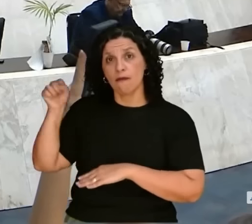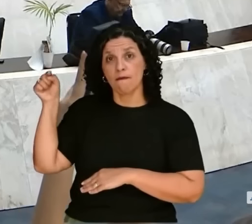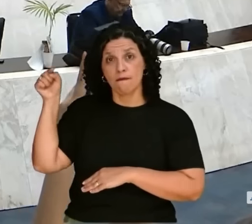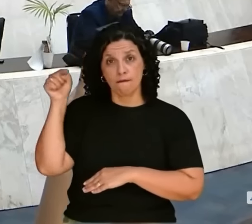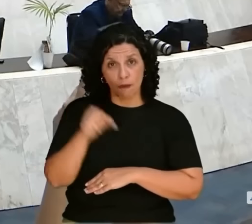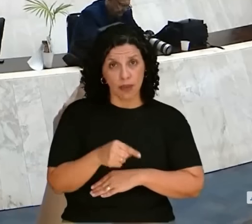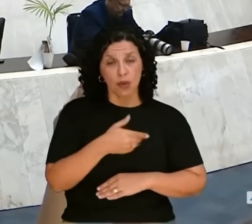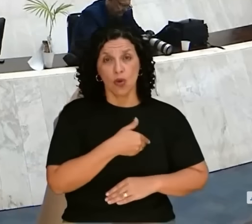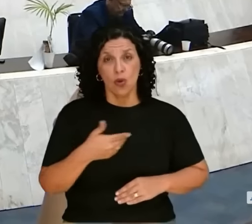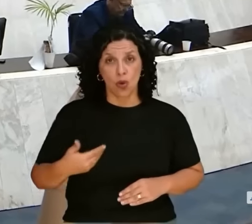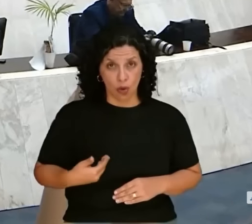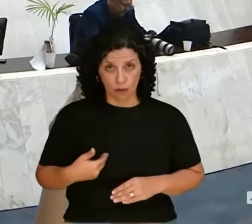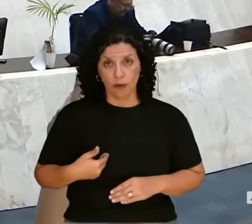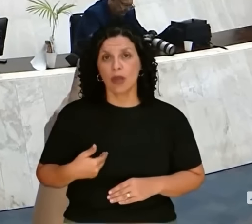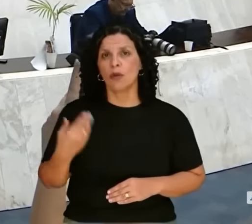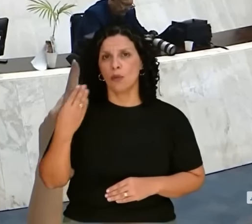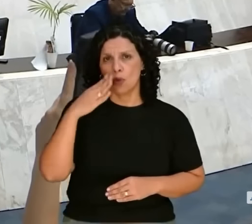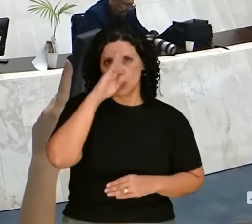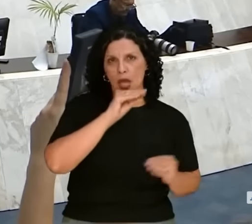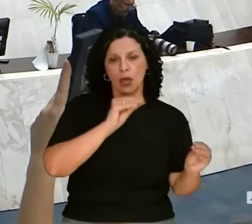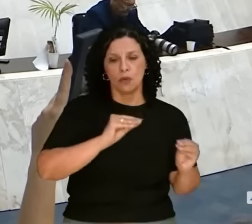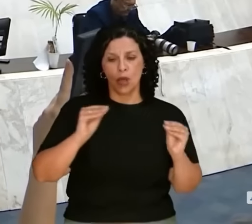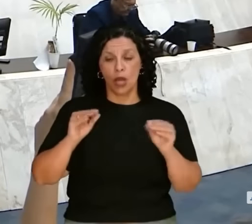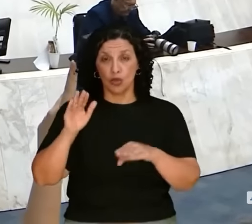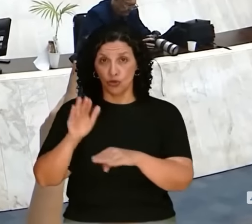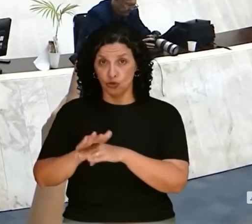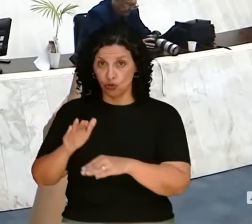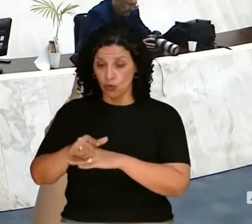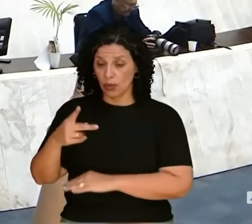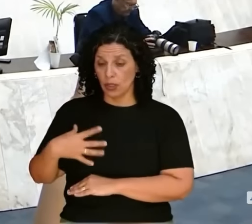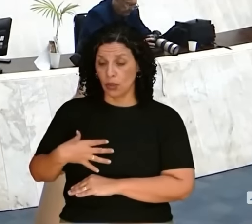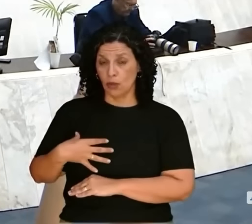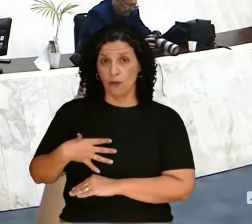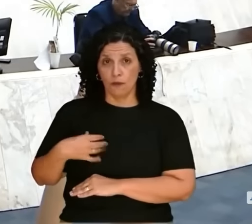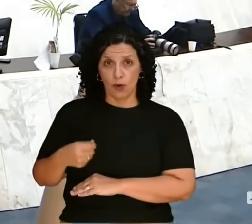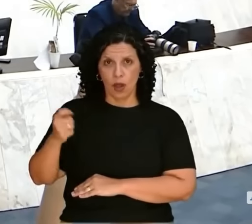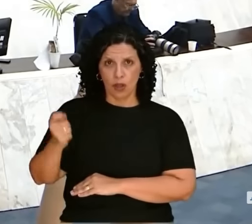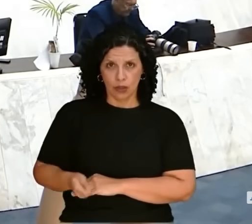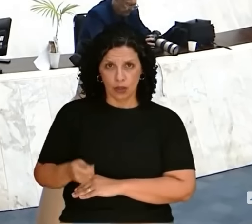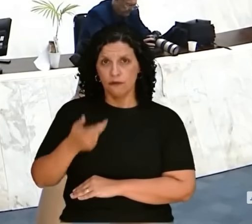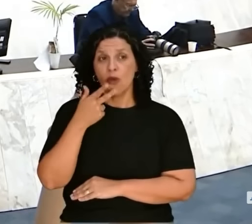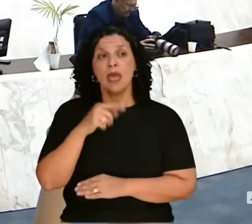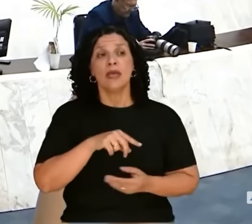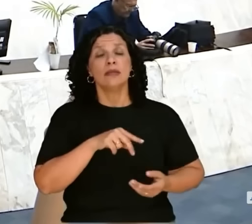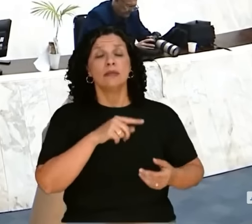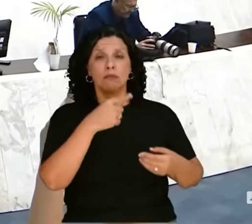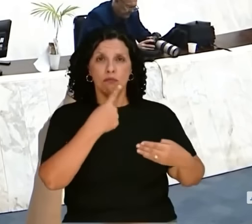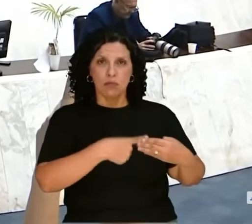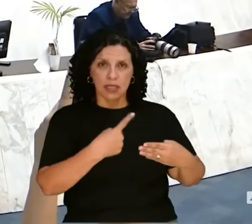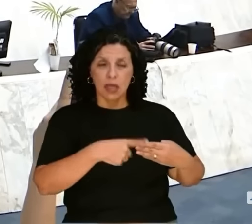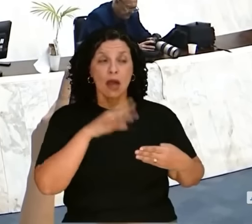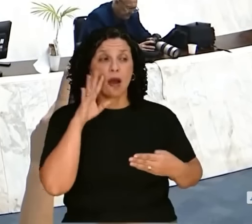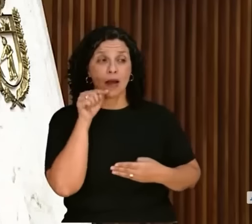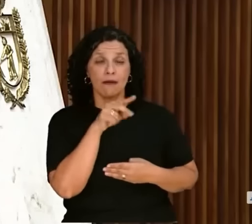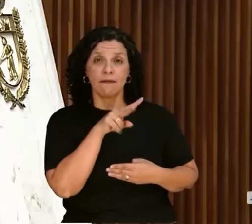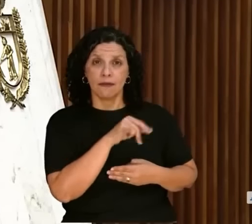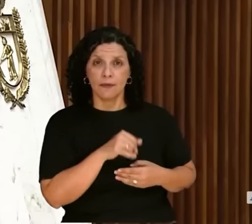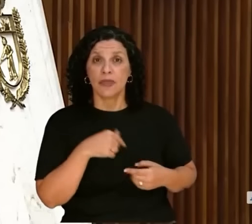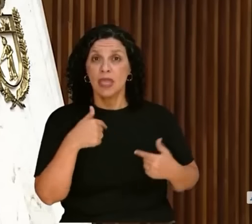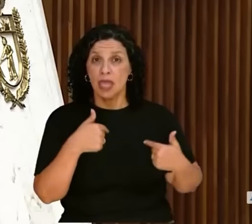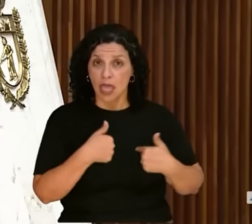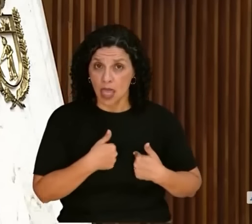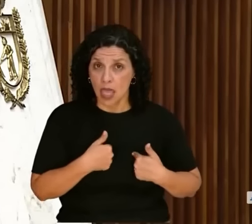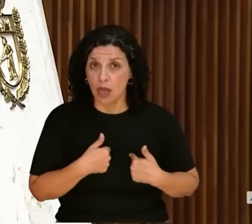governo Bolsonaro para o governo Ratinho, garantiu que na transição esse pedágio aconteceu como estava. E eu aqui